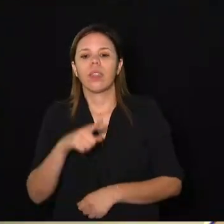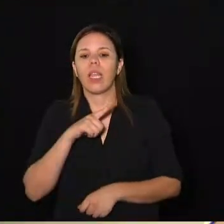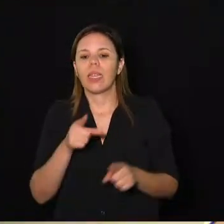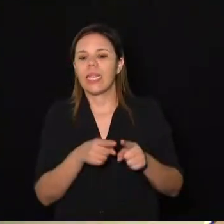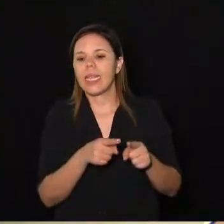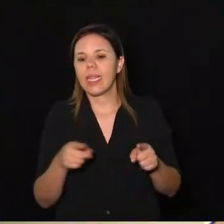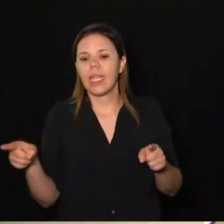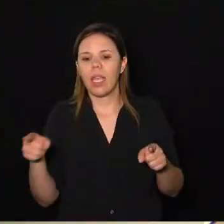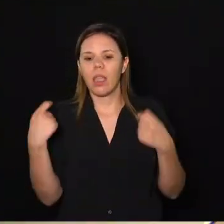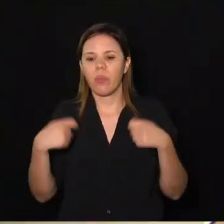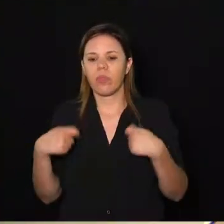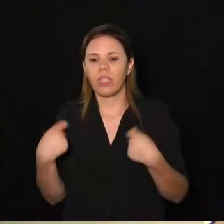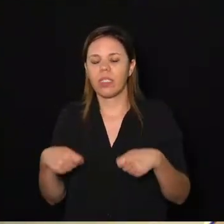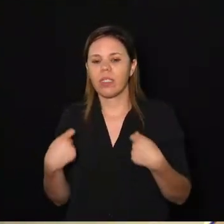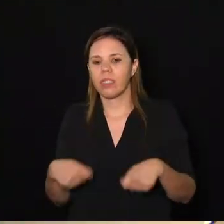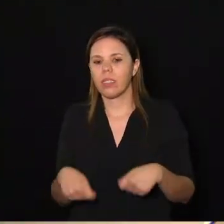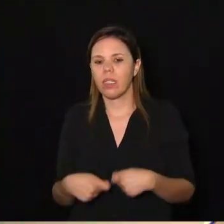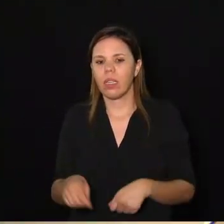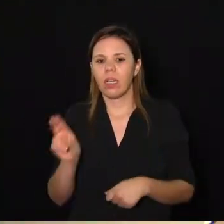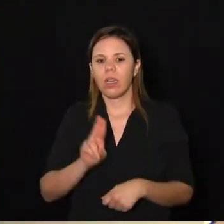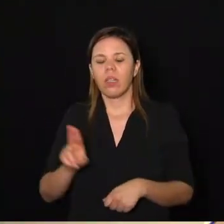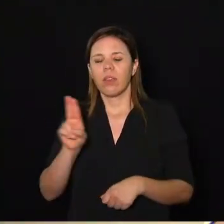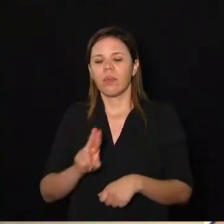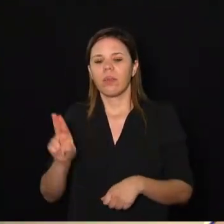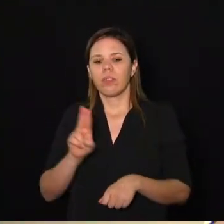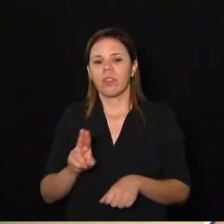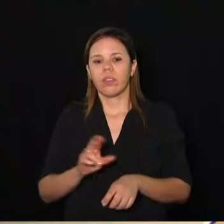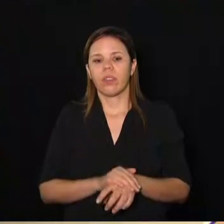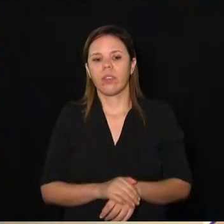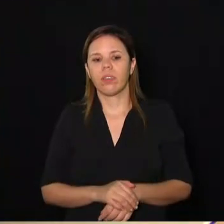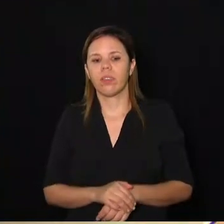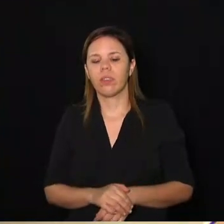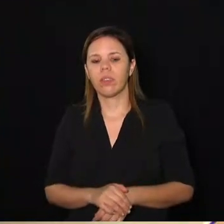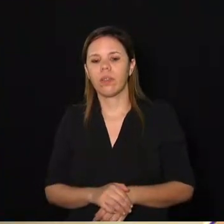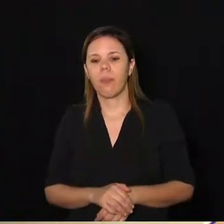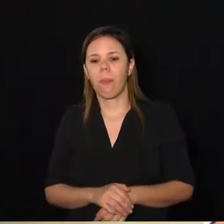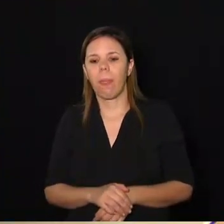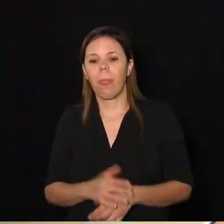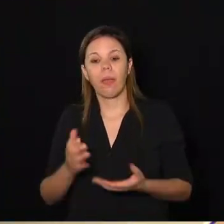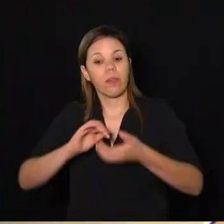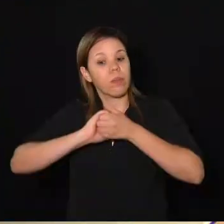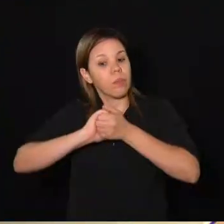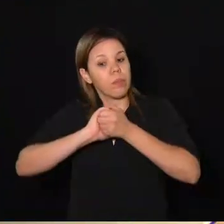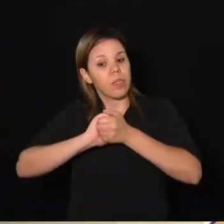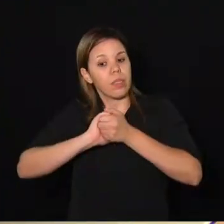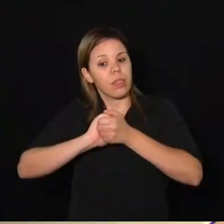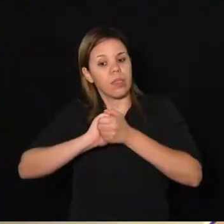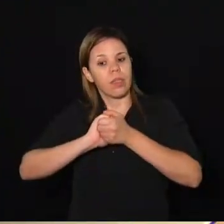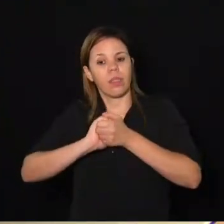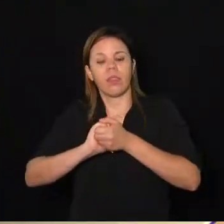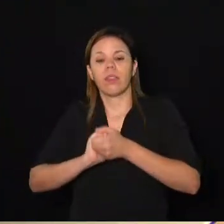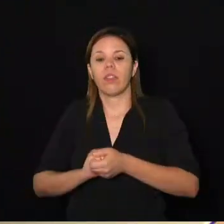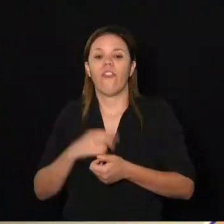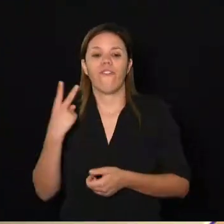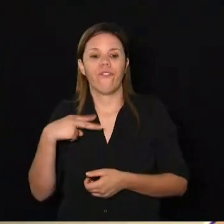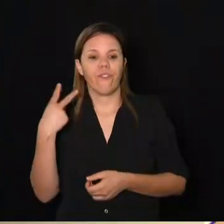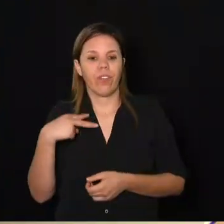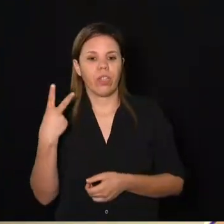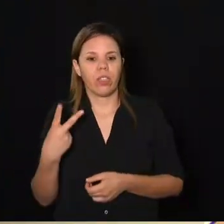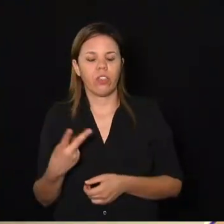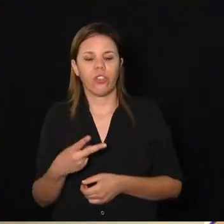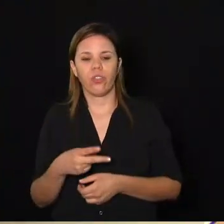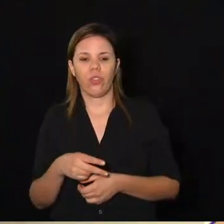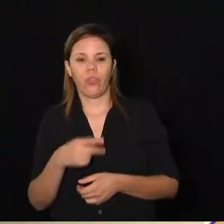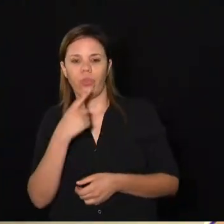necessário para que possa utilizar por gentileza serei breve primeiro cumprimentar vereador Gilberto Vermelho presidente da comissão de finanças e